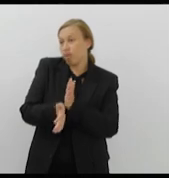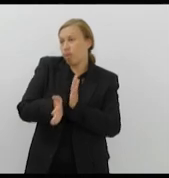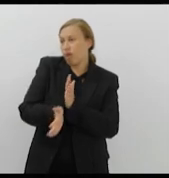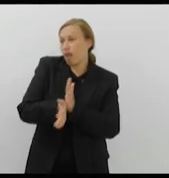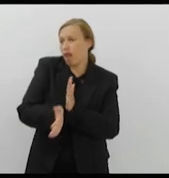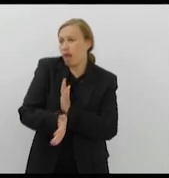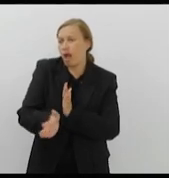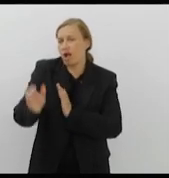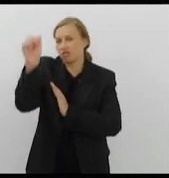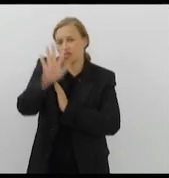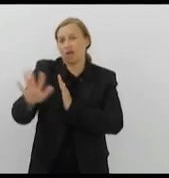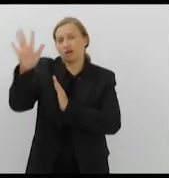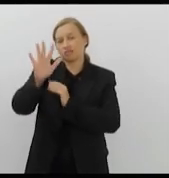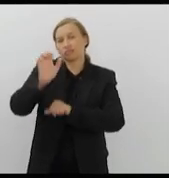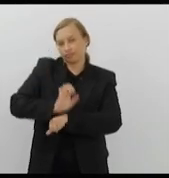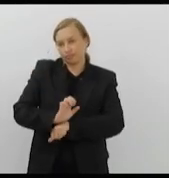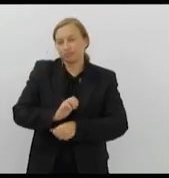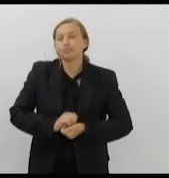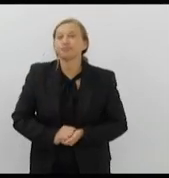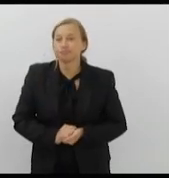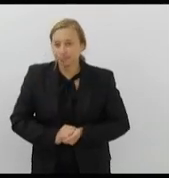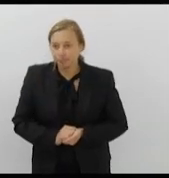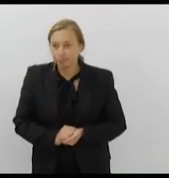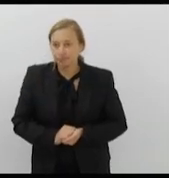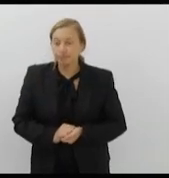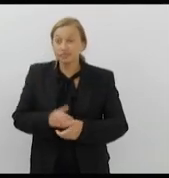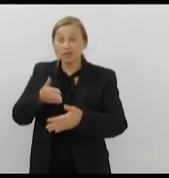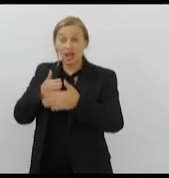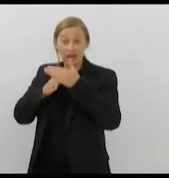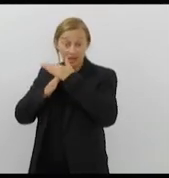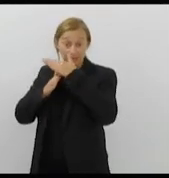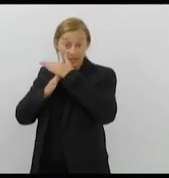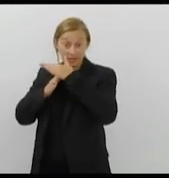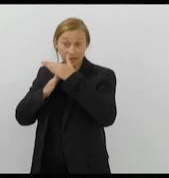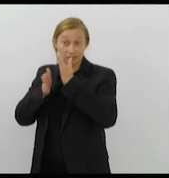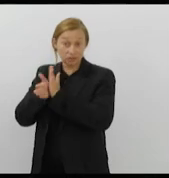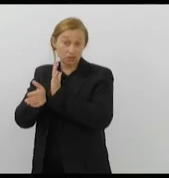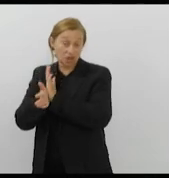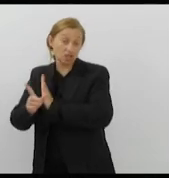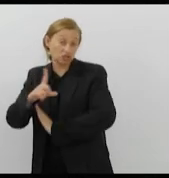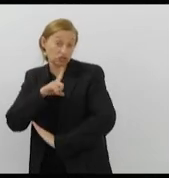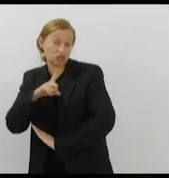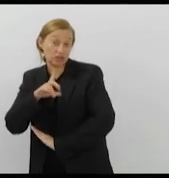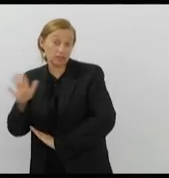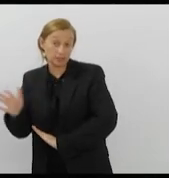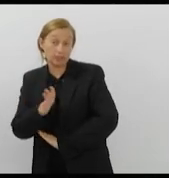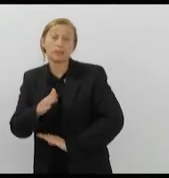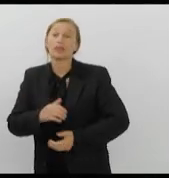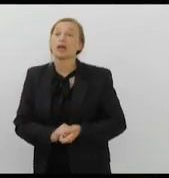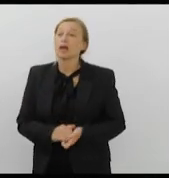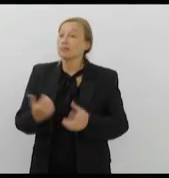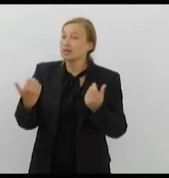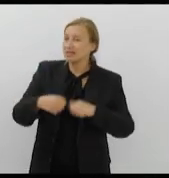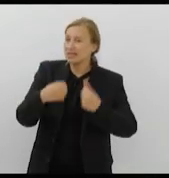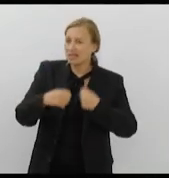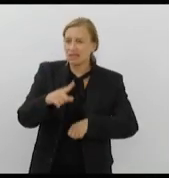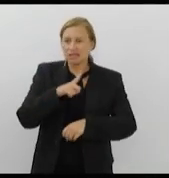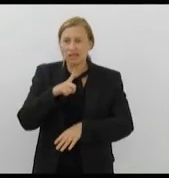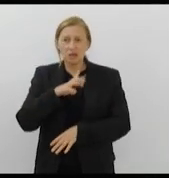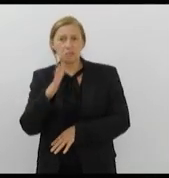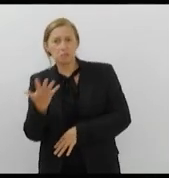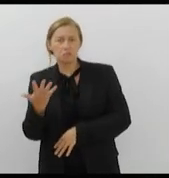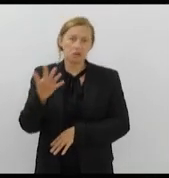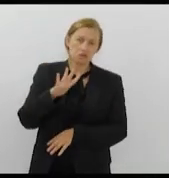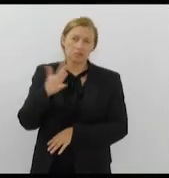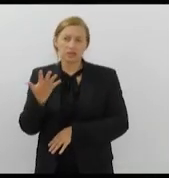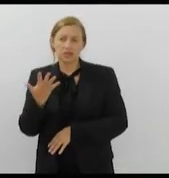gerais do Estado. Porque você teria que ter uma margem de